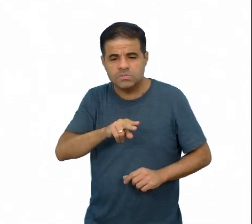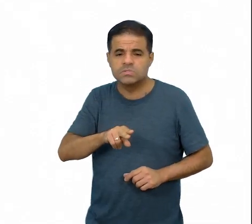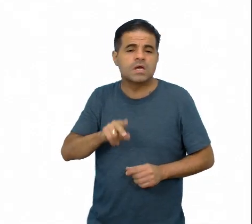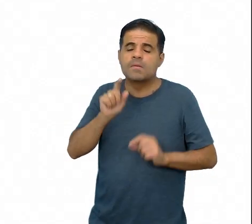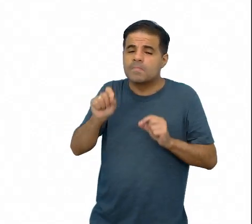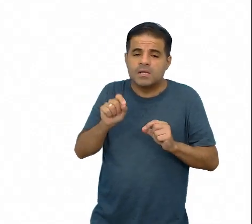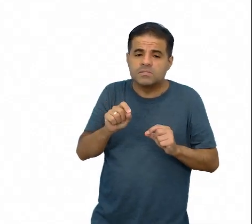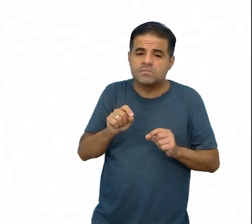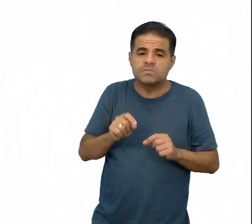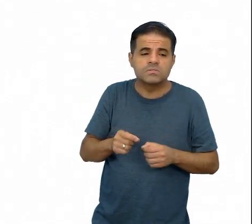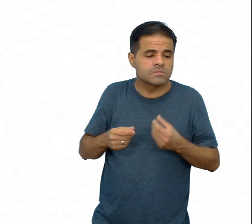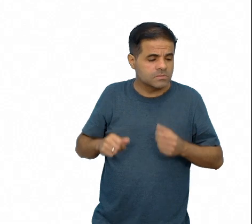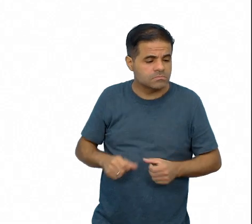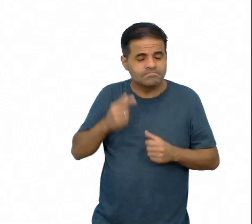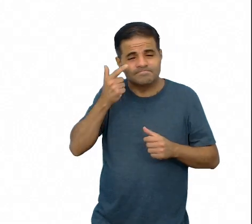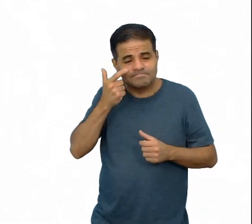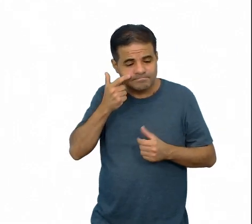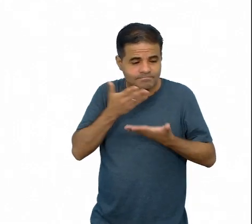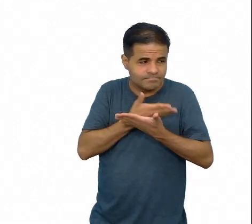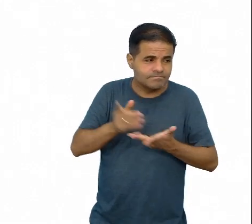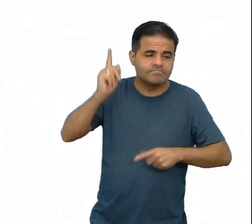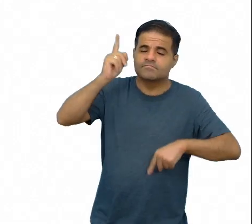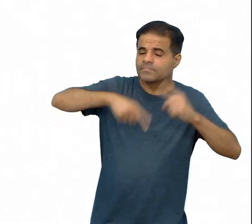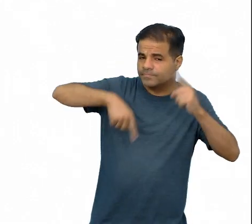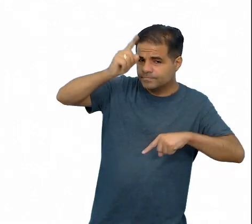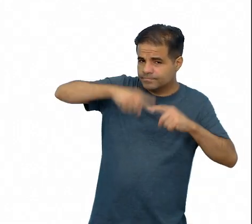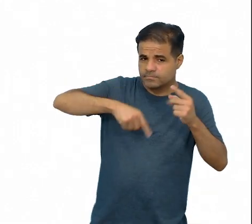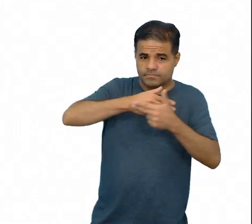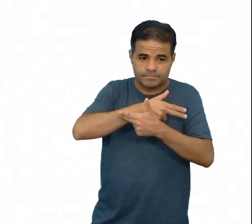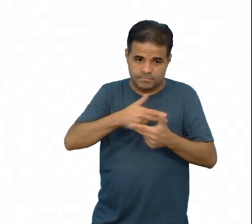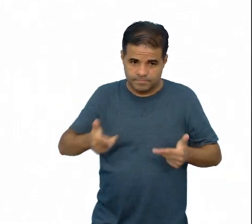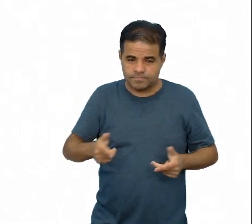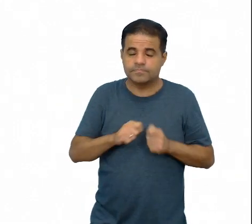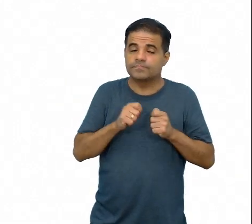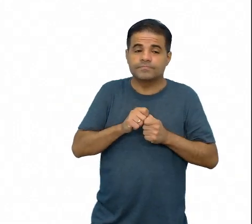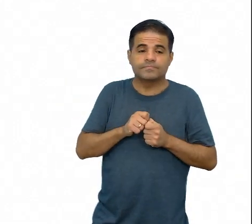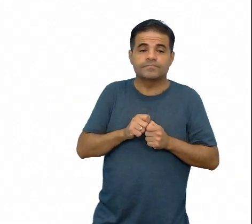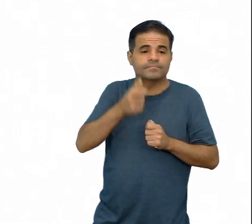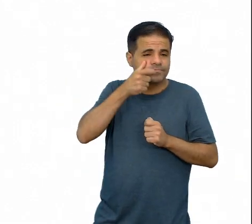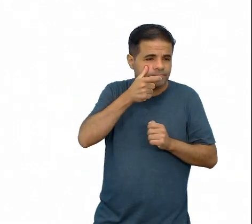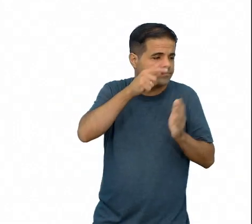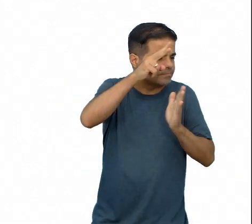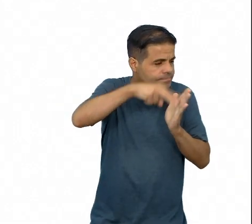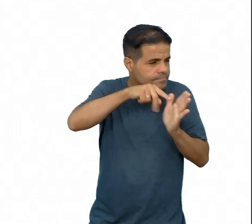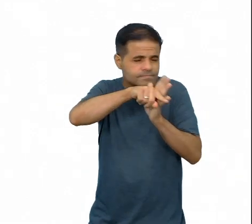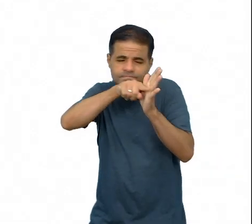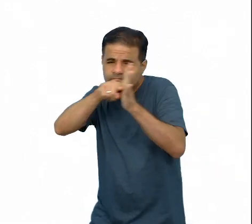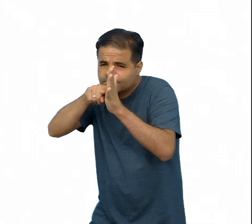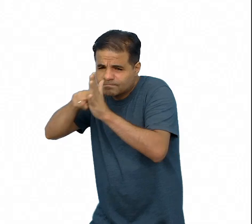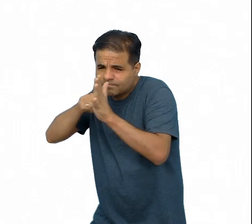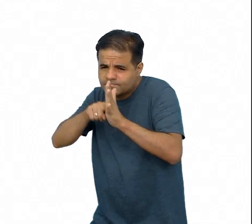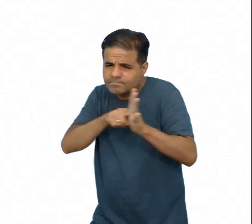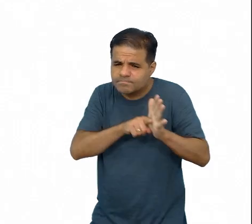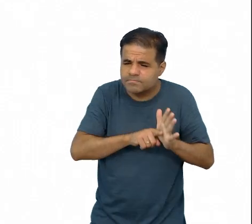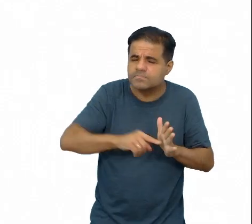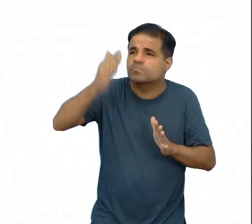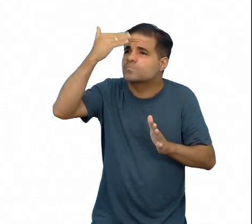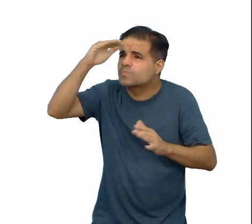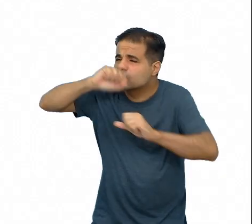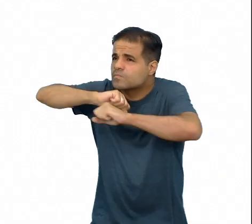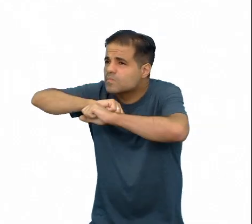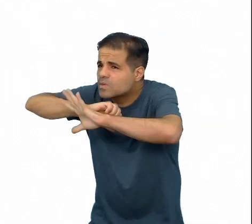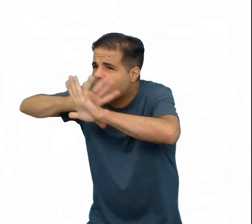como assim, se debruçar pelo material, né, fazer a leitura desse material, né, para o